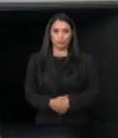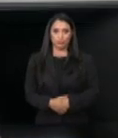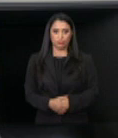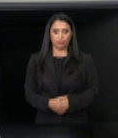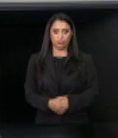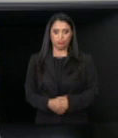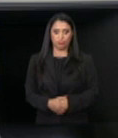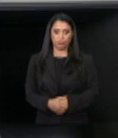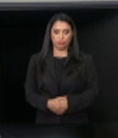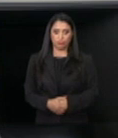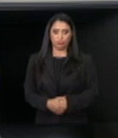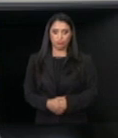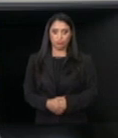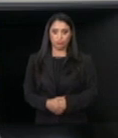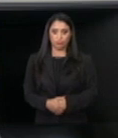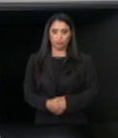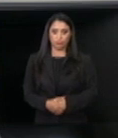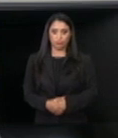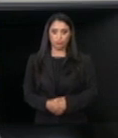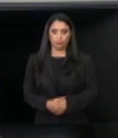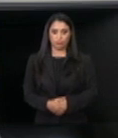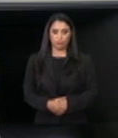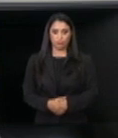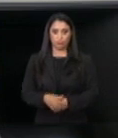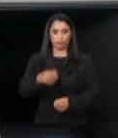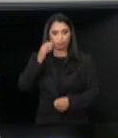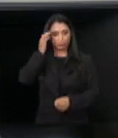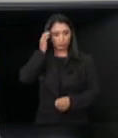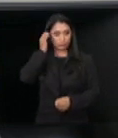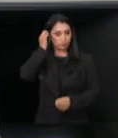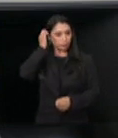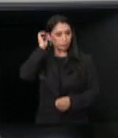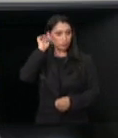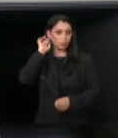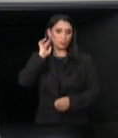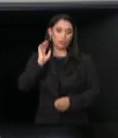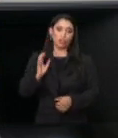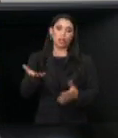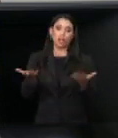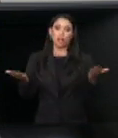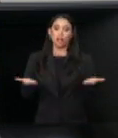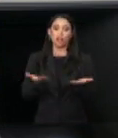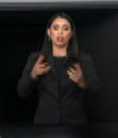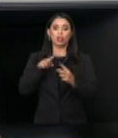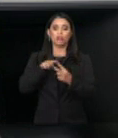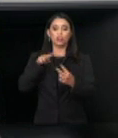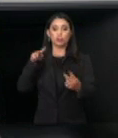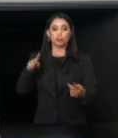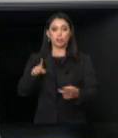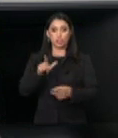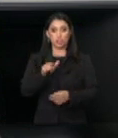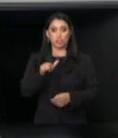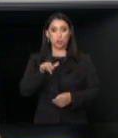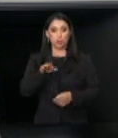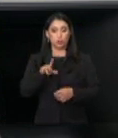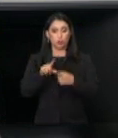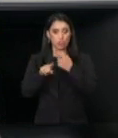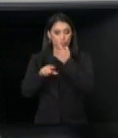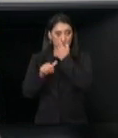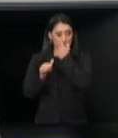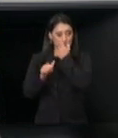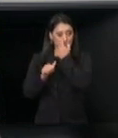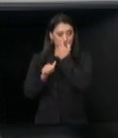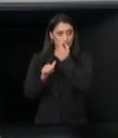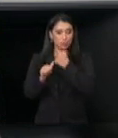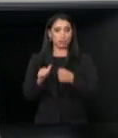agradeço senhor Felipe chamo agora é por vídeo conferência só a Luiza Amara da Silva Lima